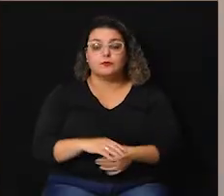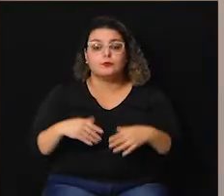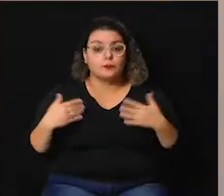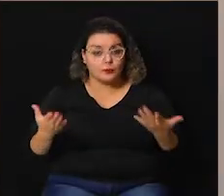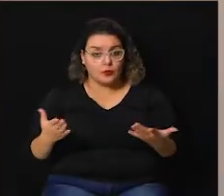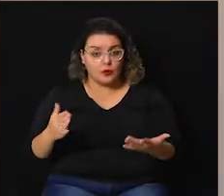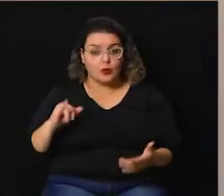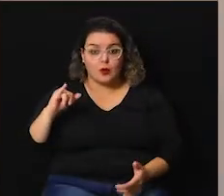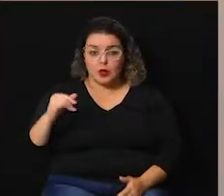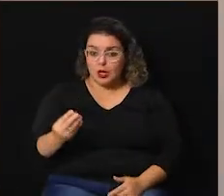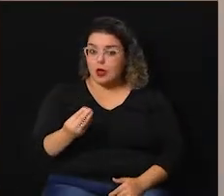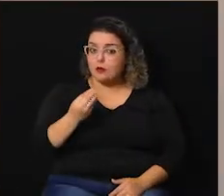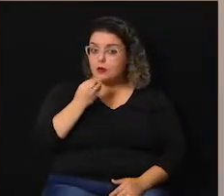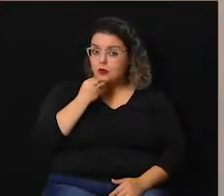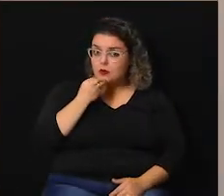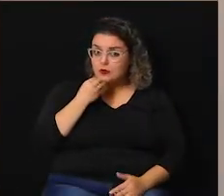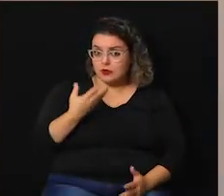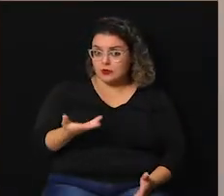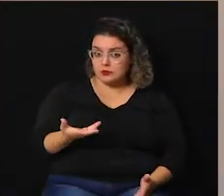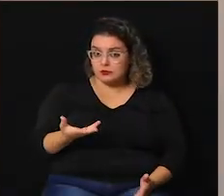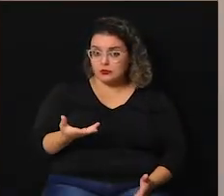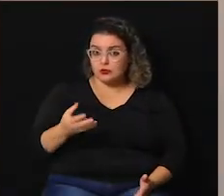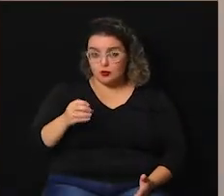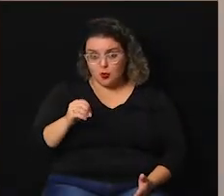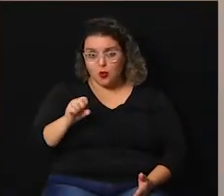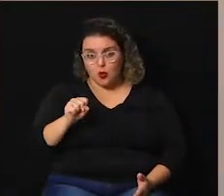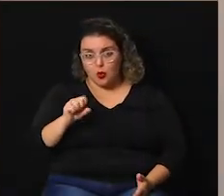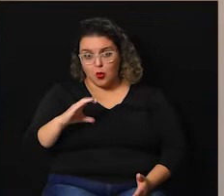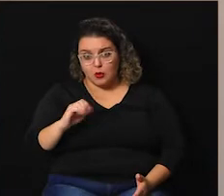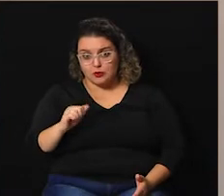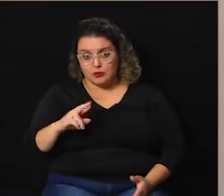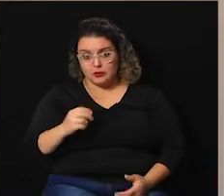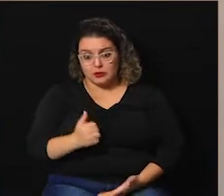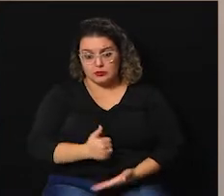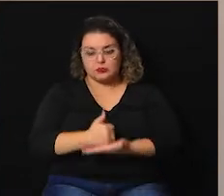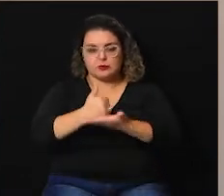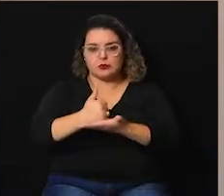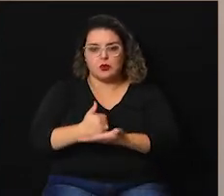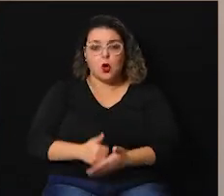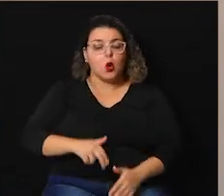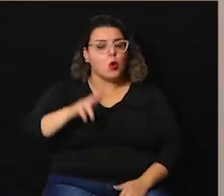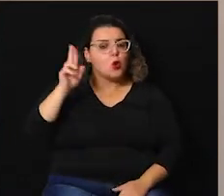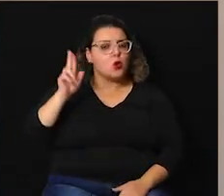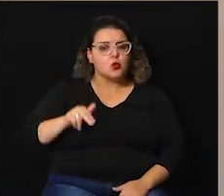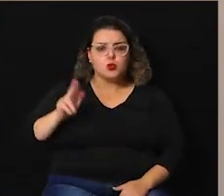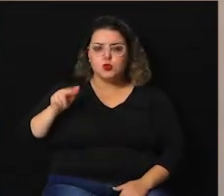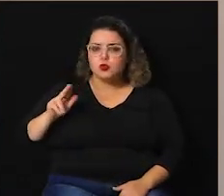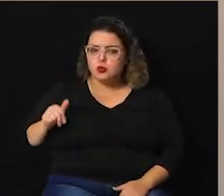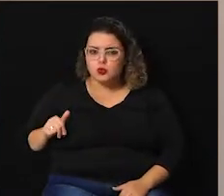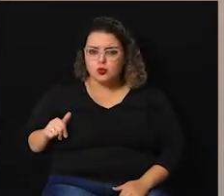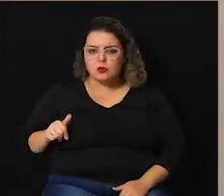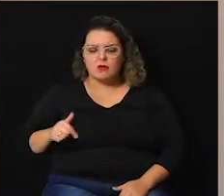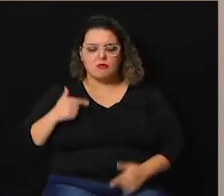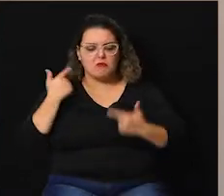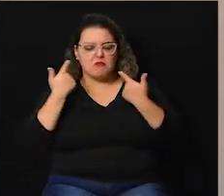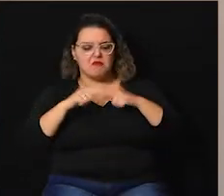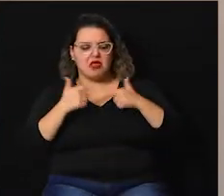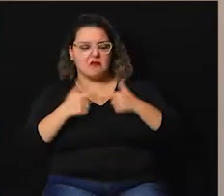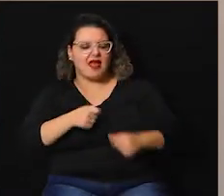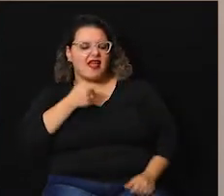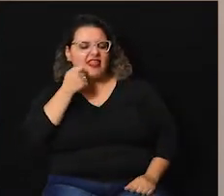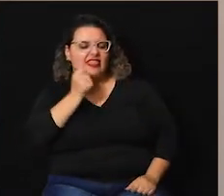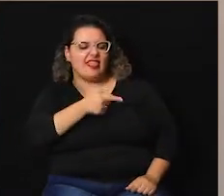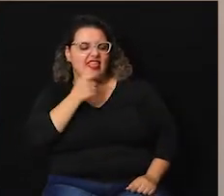Olha, aproveitando o incidente do Oscar, jamais faça qualquer tipo de zombaria